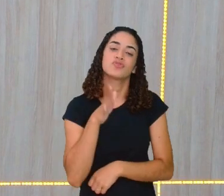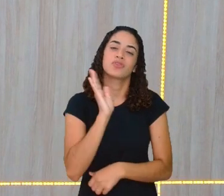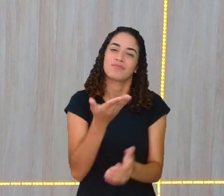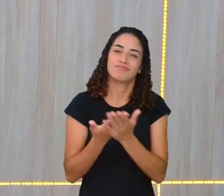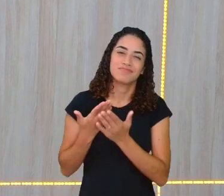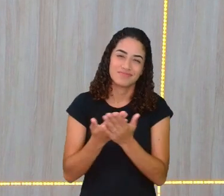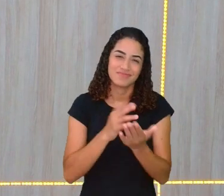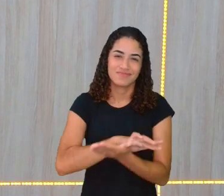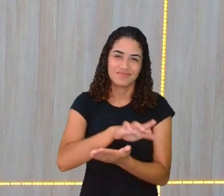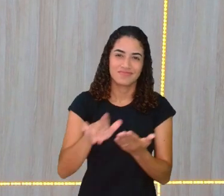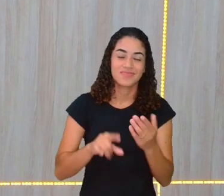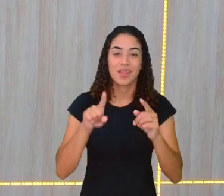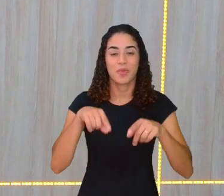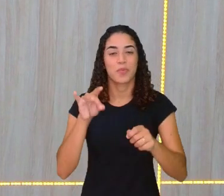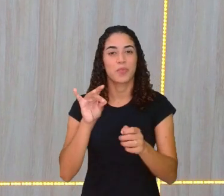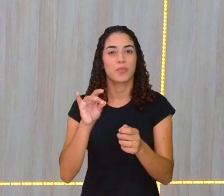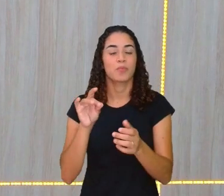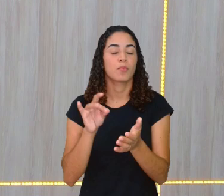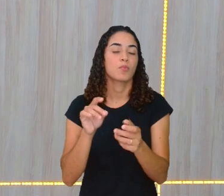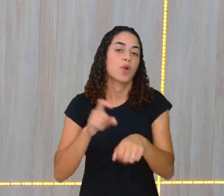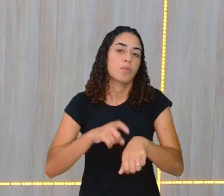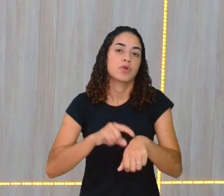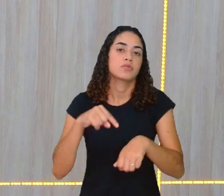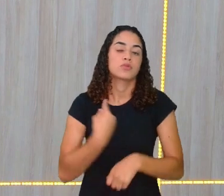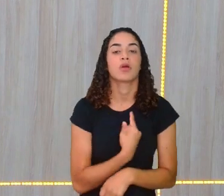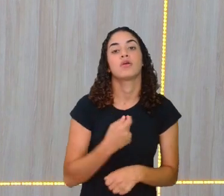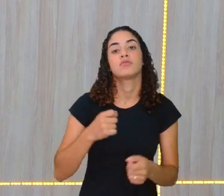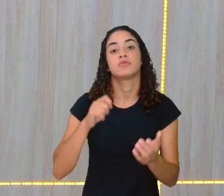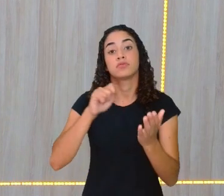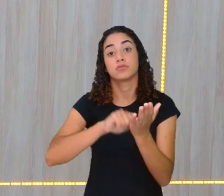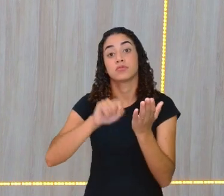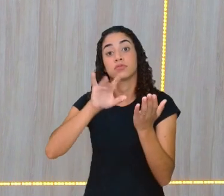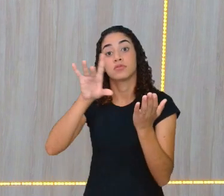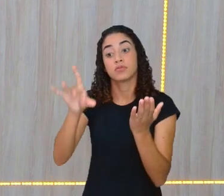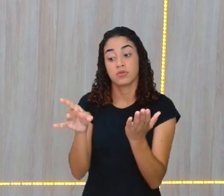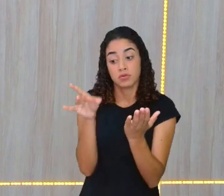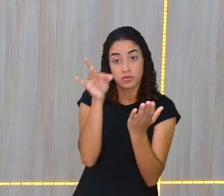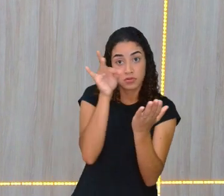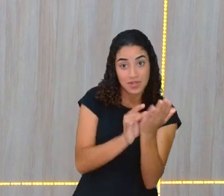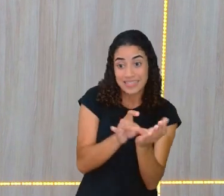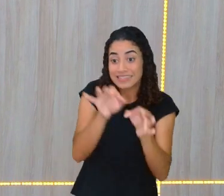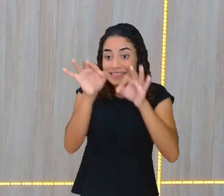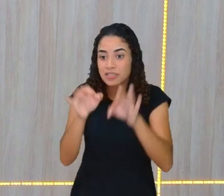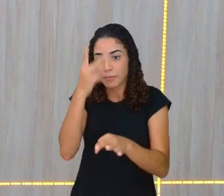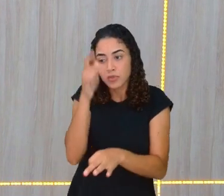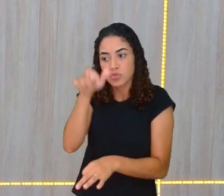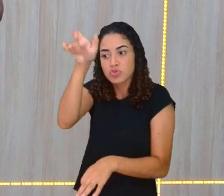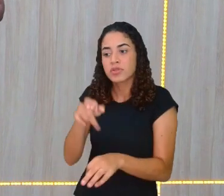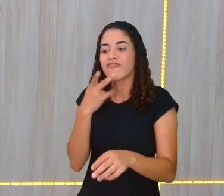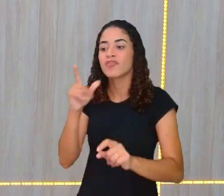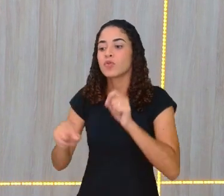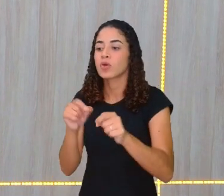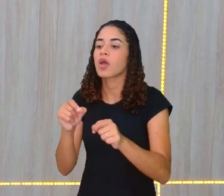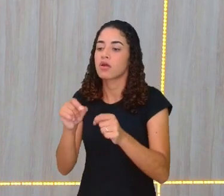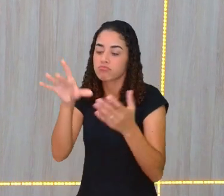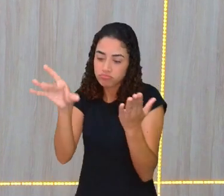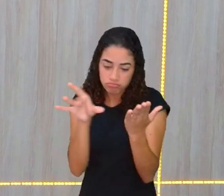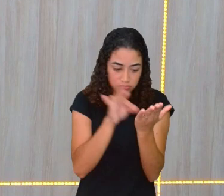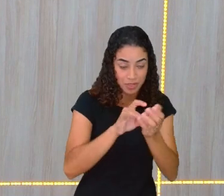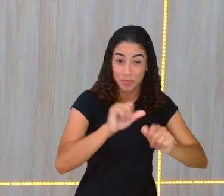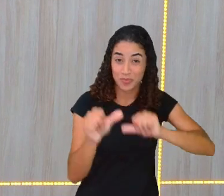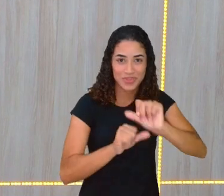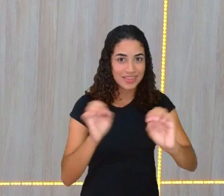vezes, que é quando a gente copia e transcreve exatamente aquilo que foi dito pela pessoa, sem nenhuma